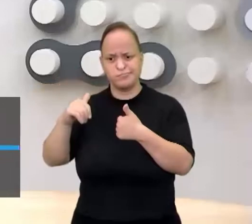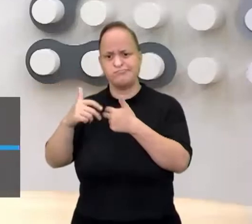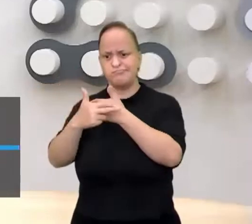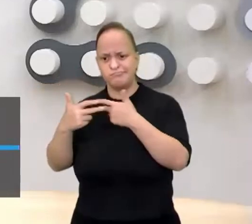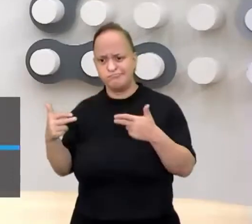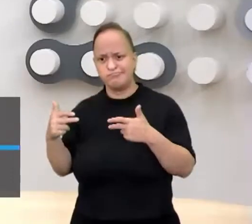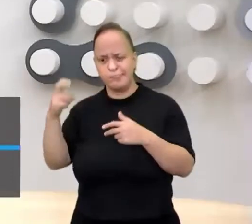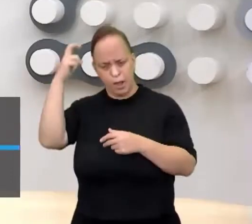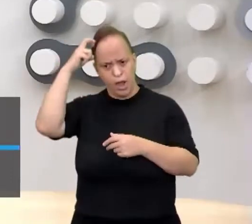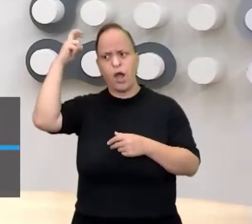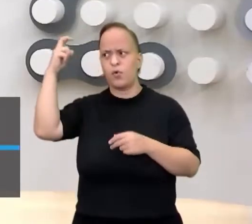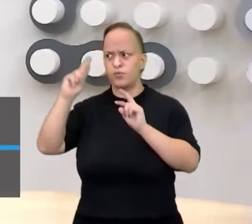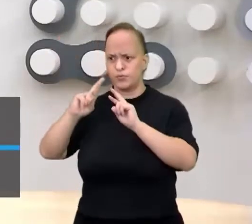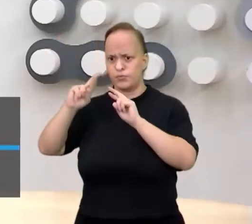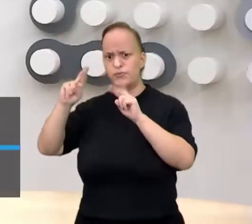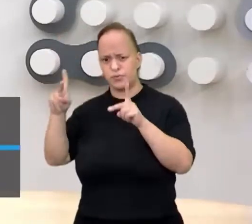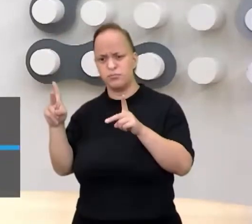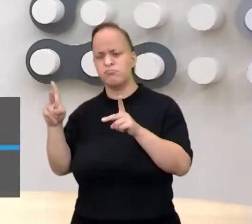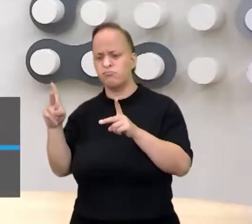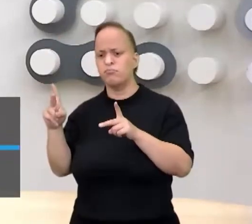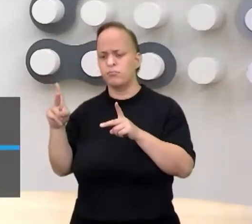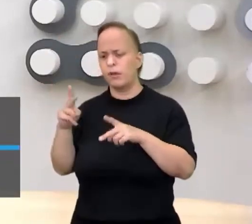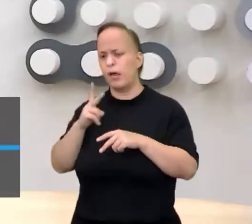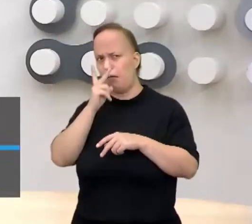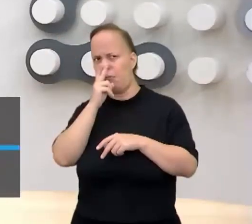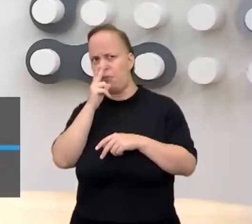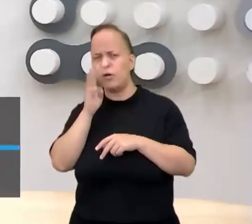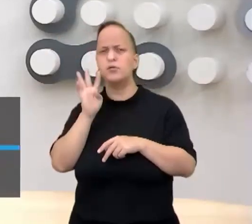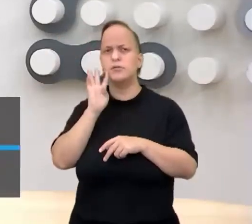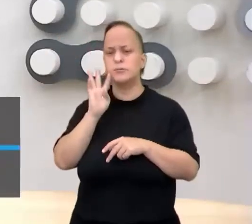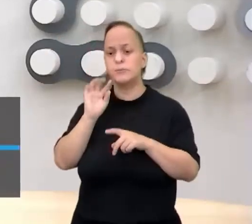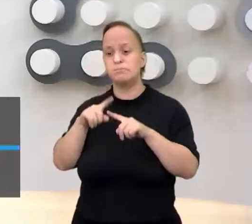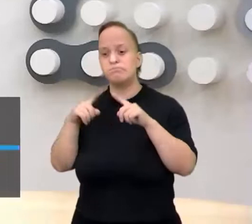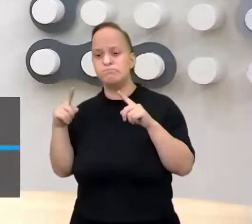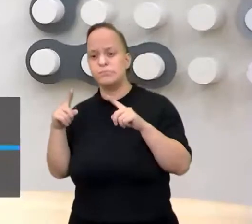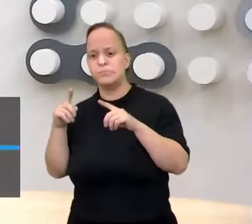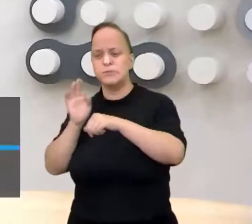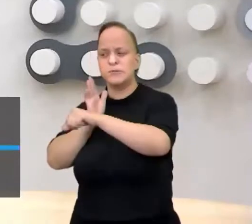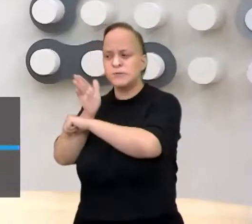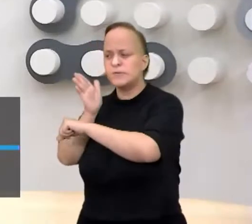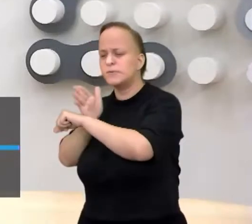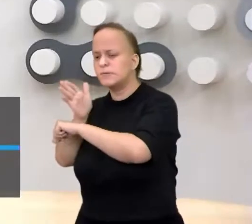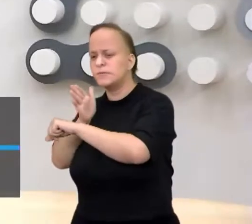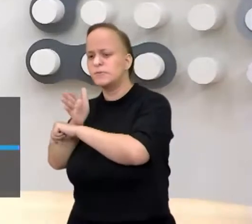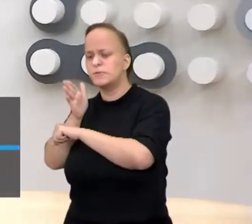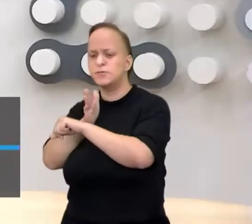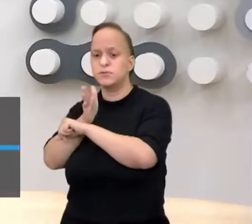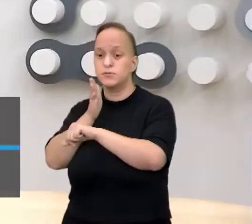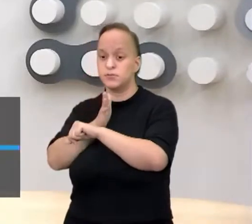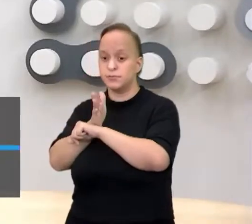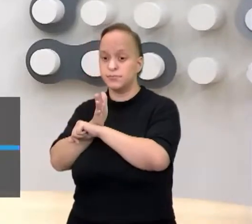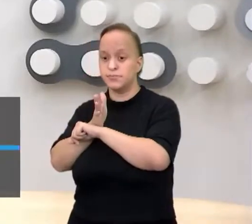diferente. Então, se a gente para pensar, parece ser uma feira muito legal. Só que quando você chegava lá, a feira, ela